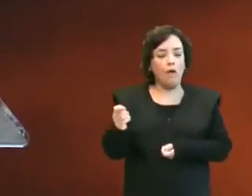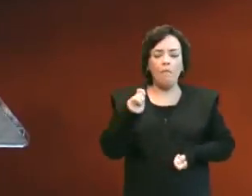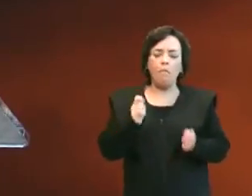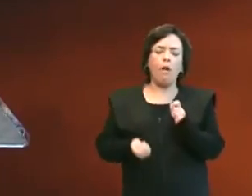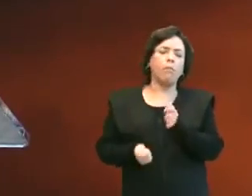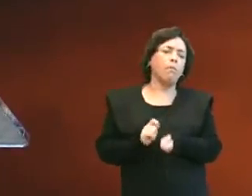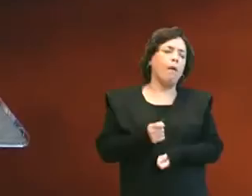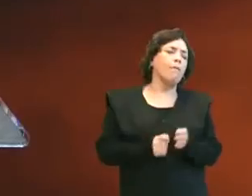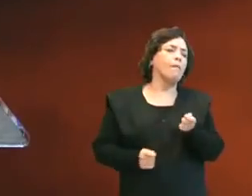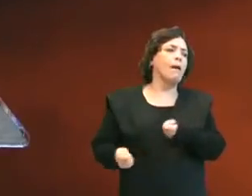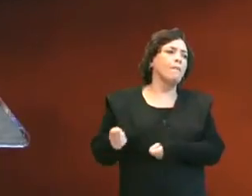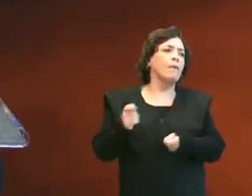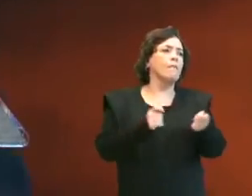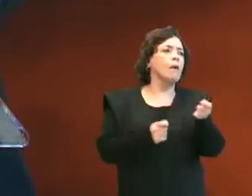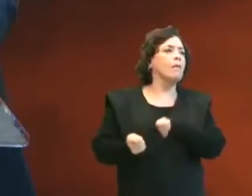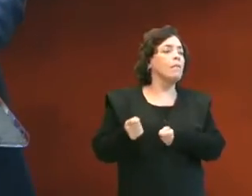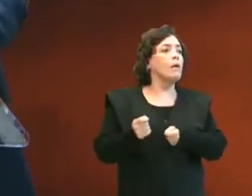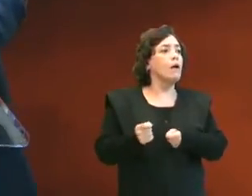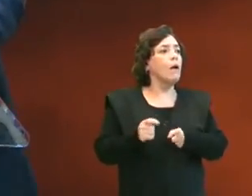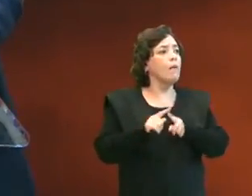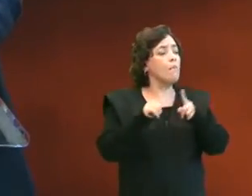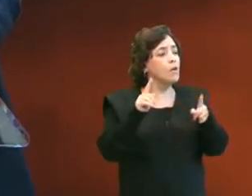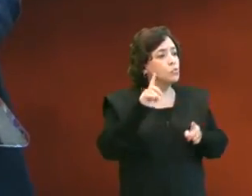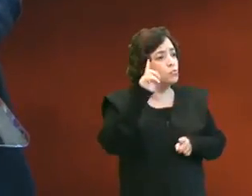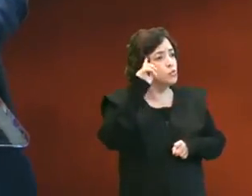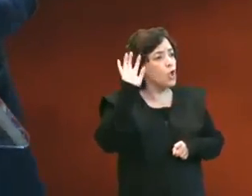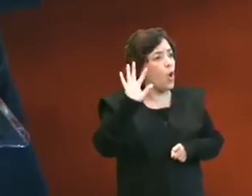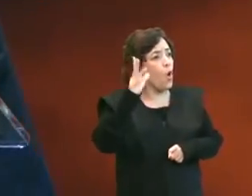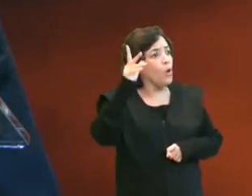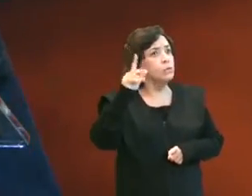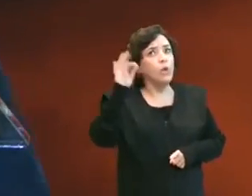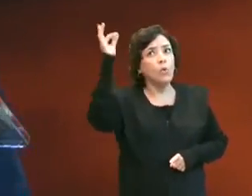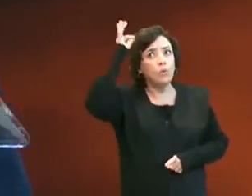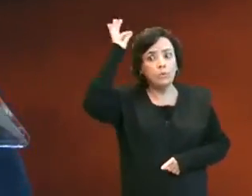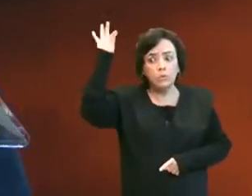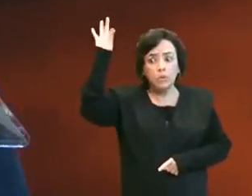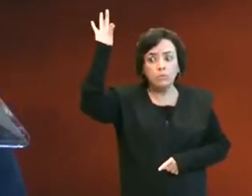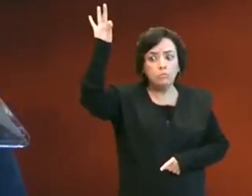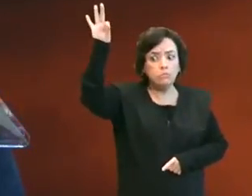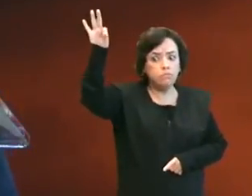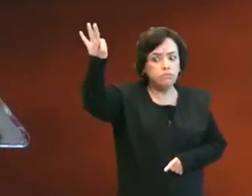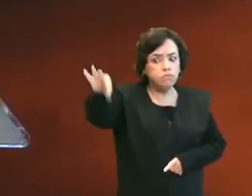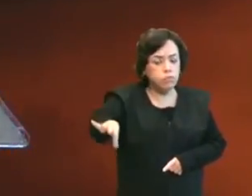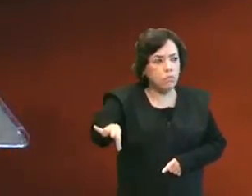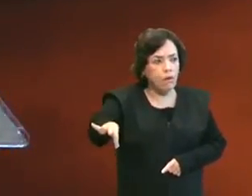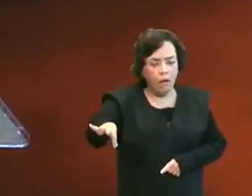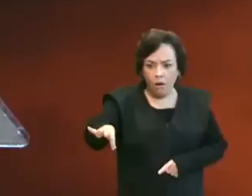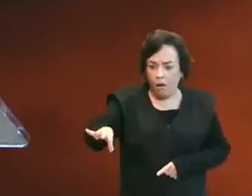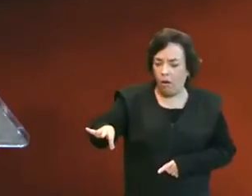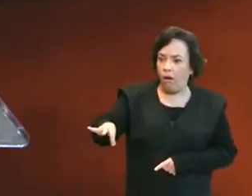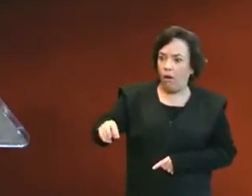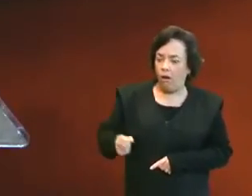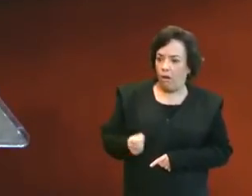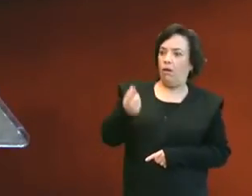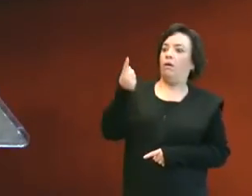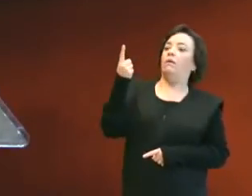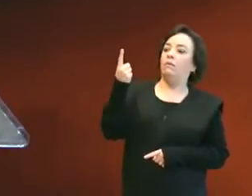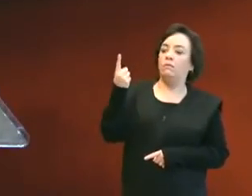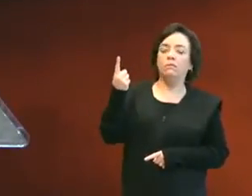louvor, ele foi visitado pelo Senhor. E ele começa a tocar de uma maneira que eu nunca vi ninguém